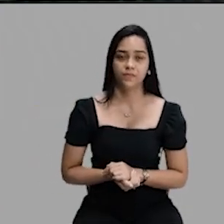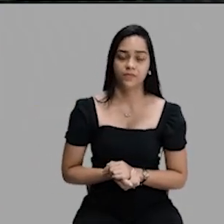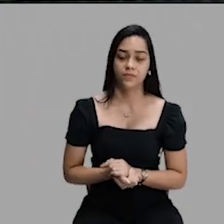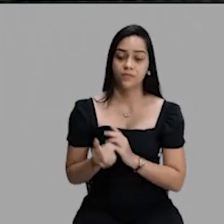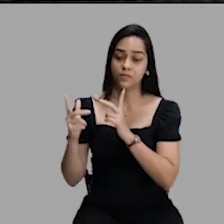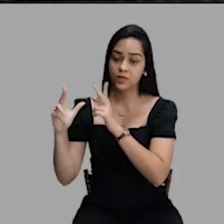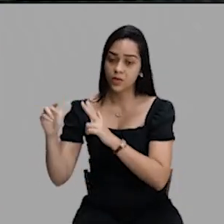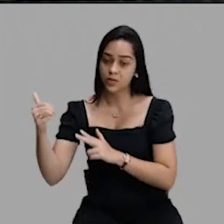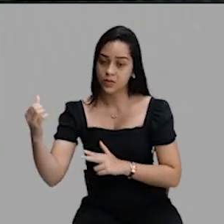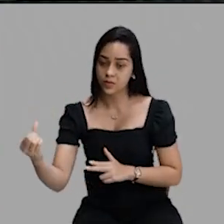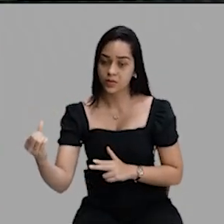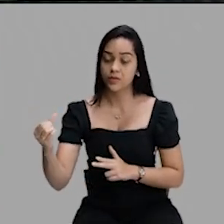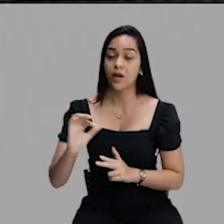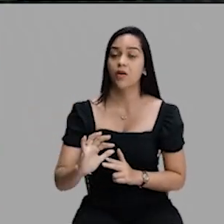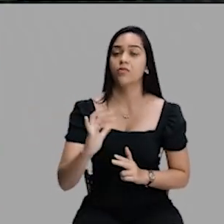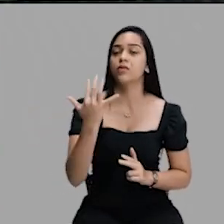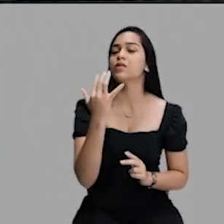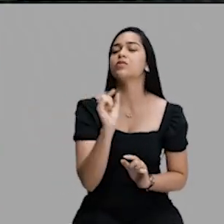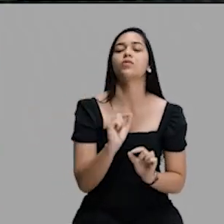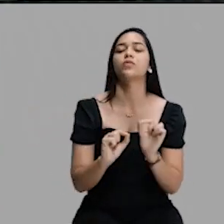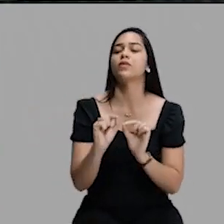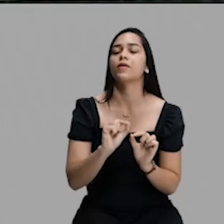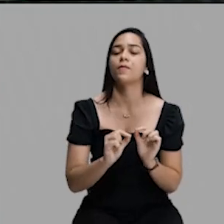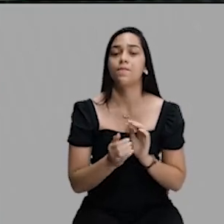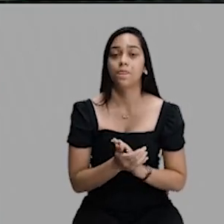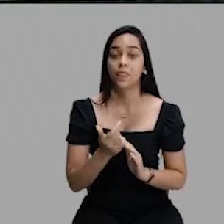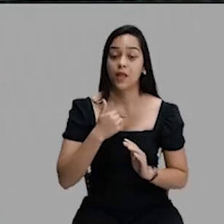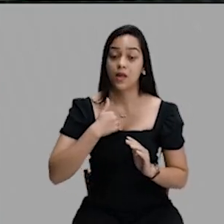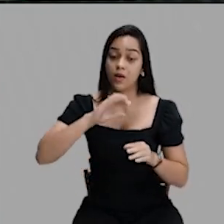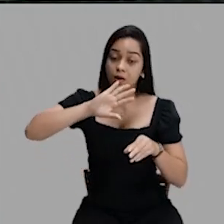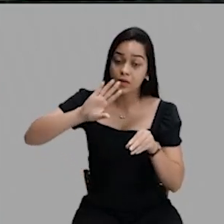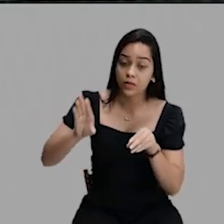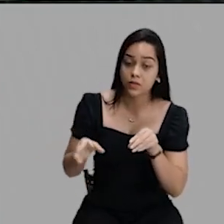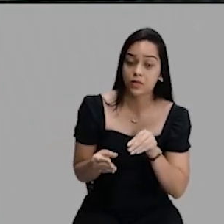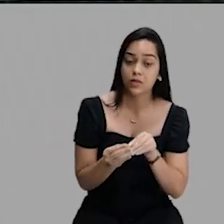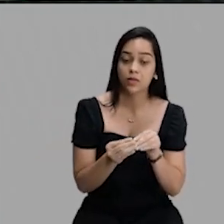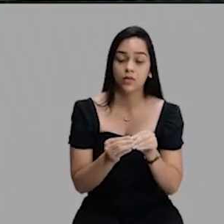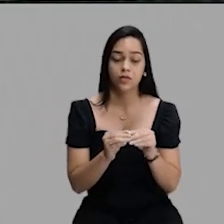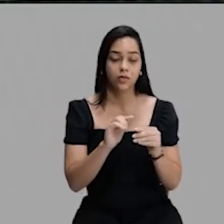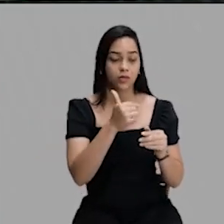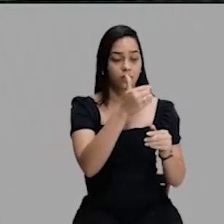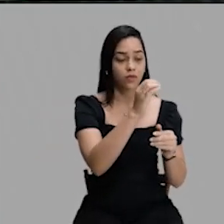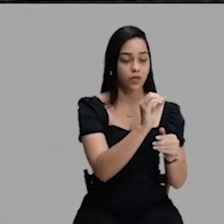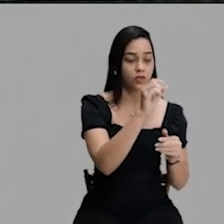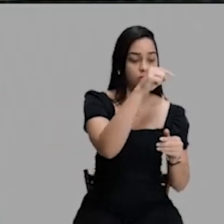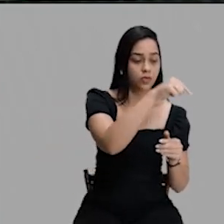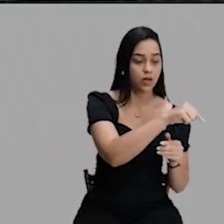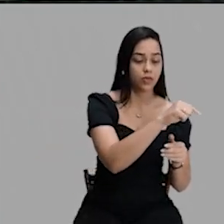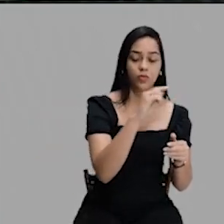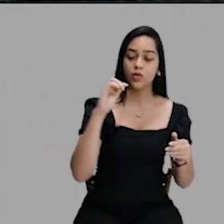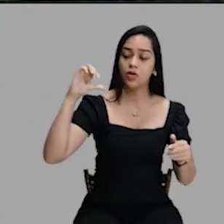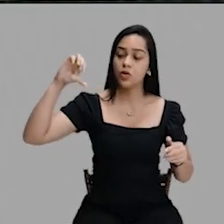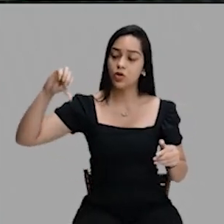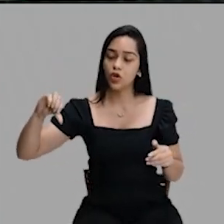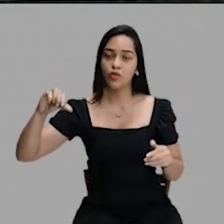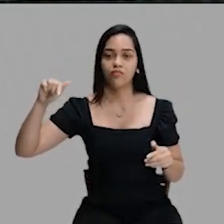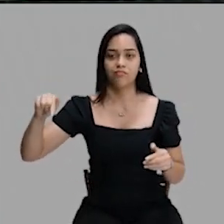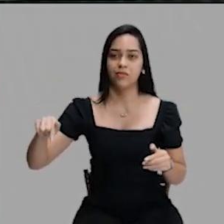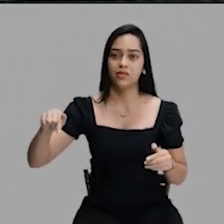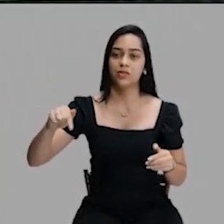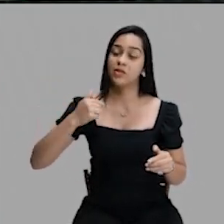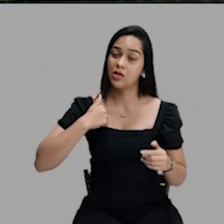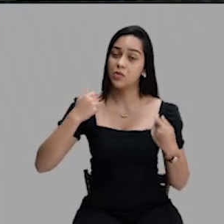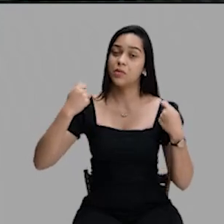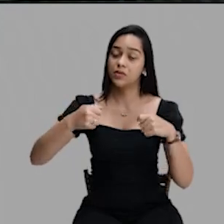igual a 16. Acontece, turminha, que eu estou acrescentando 20 de um lado e 9 do outro. Eu tenho